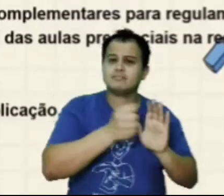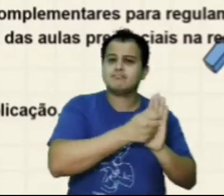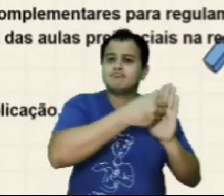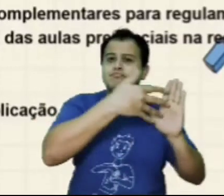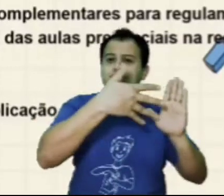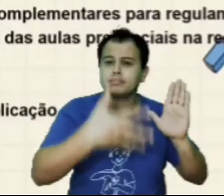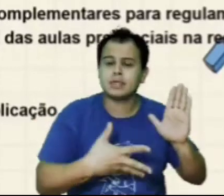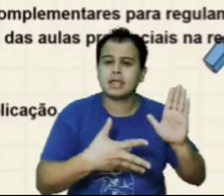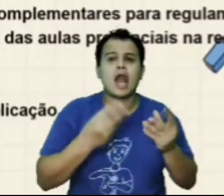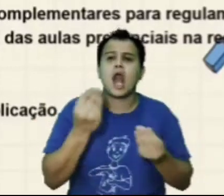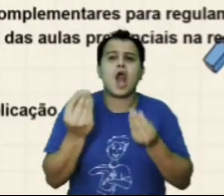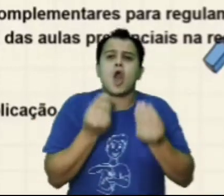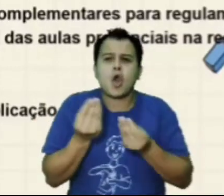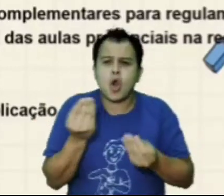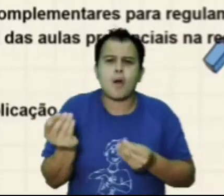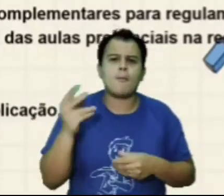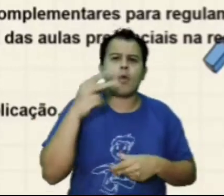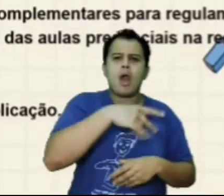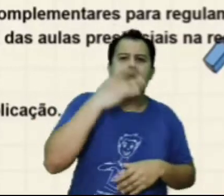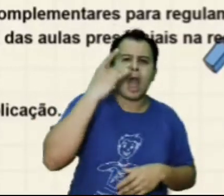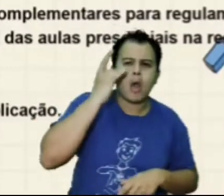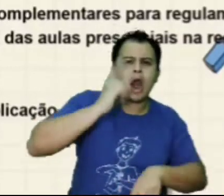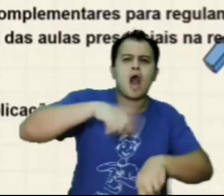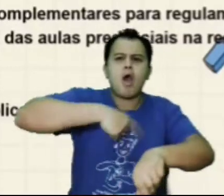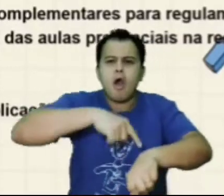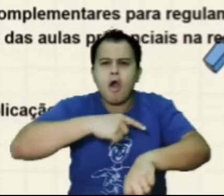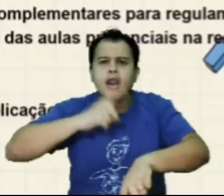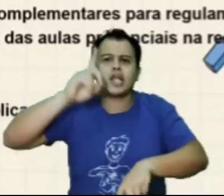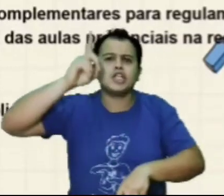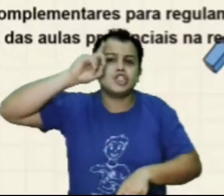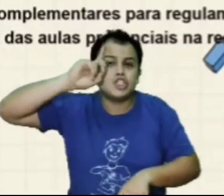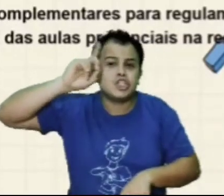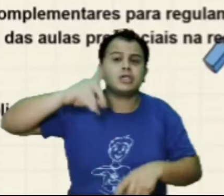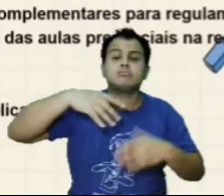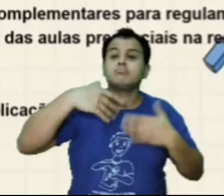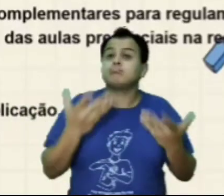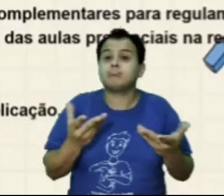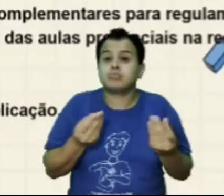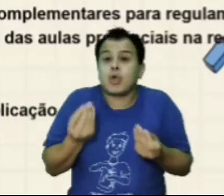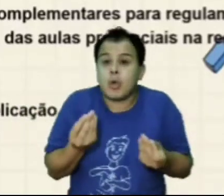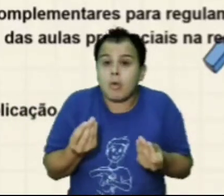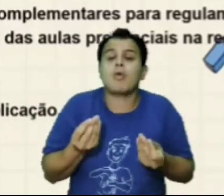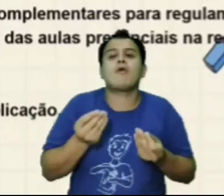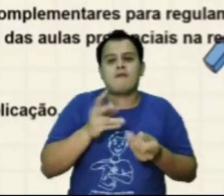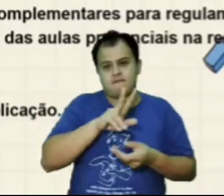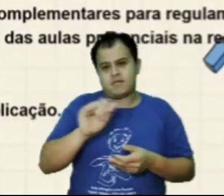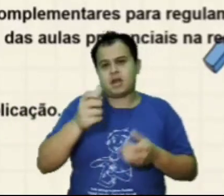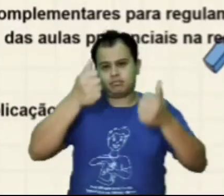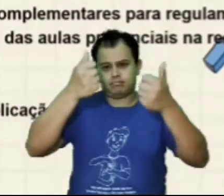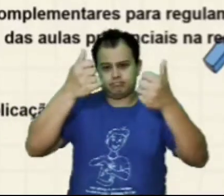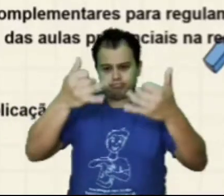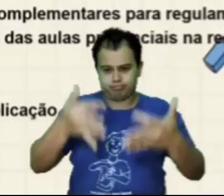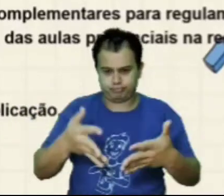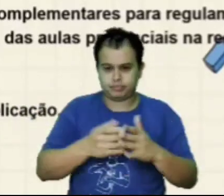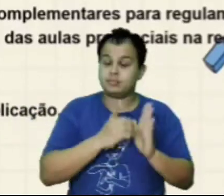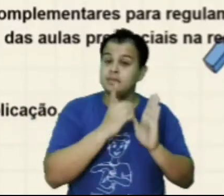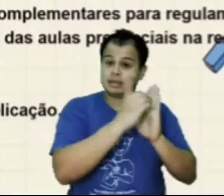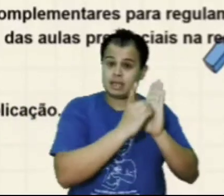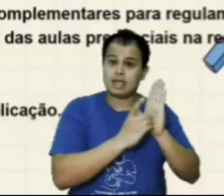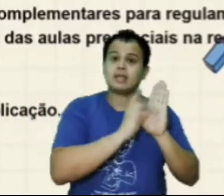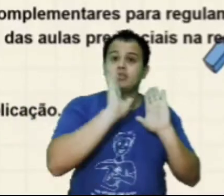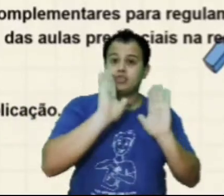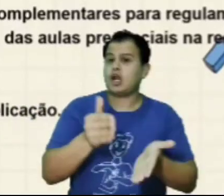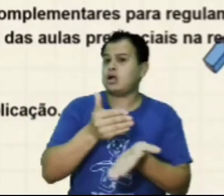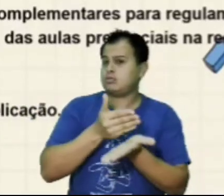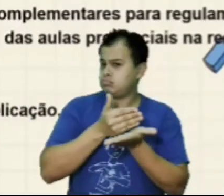das aulas presenciais na rede municipal de ensino. Este decreto entra em vigor na data de sua